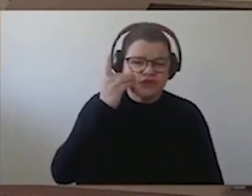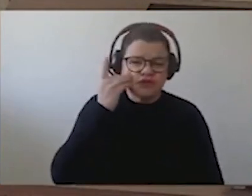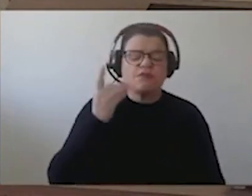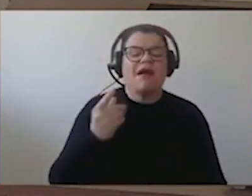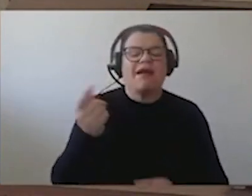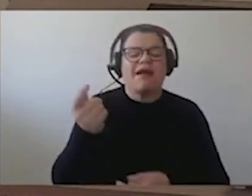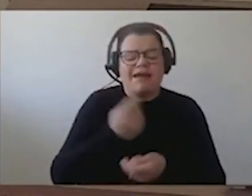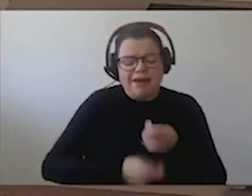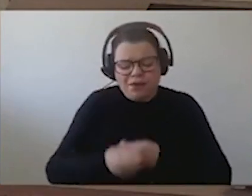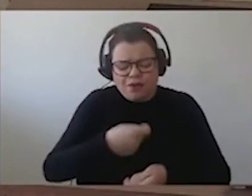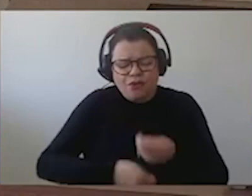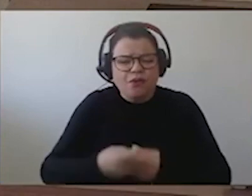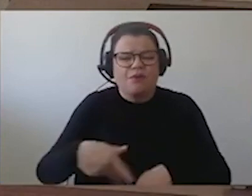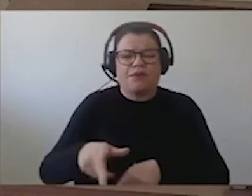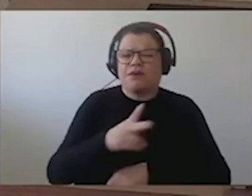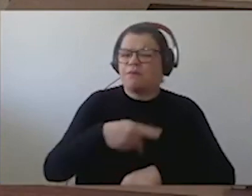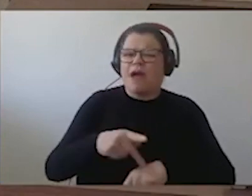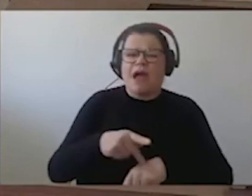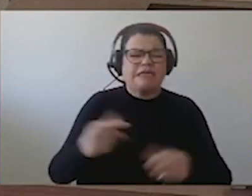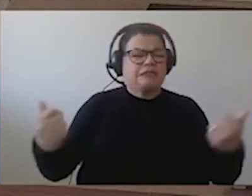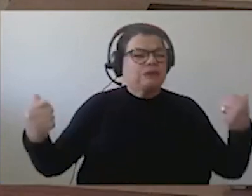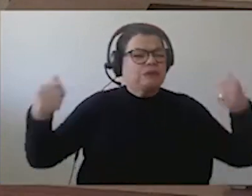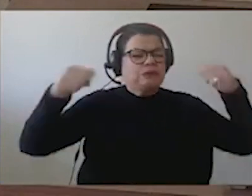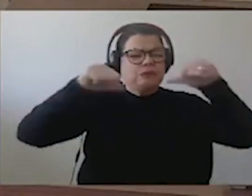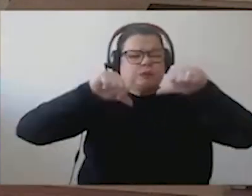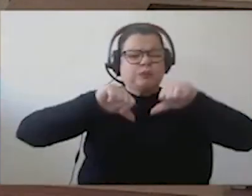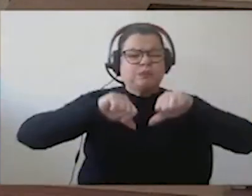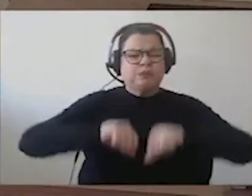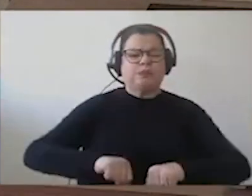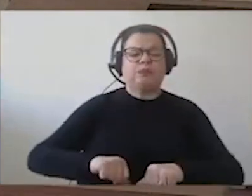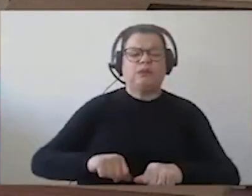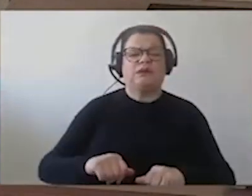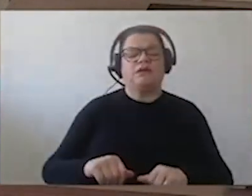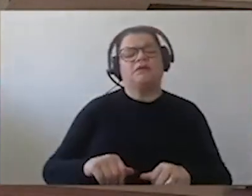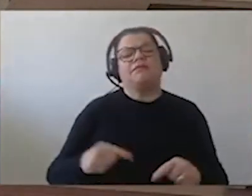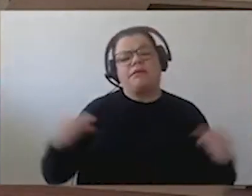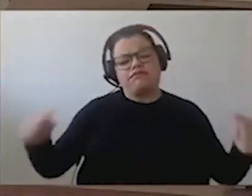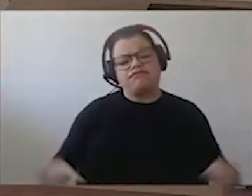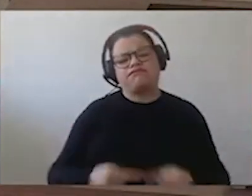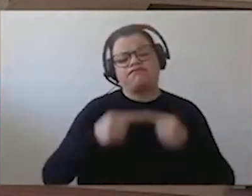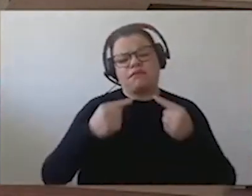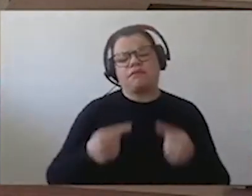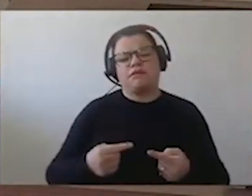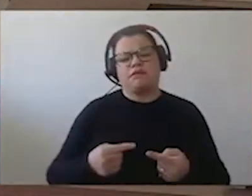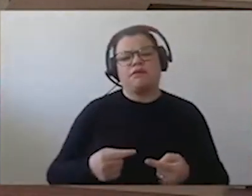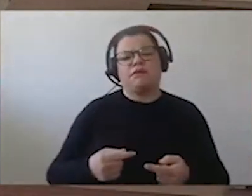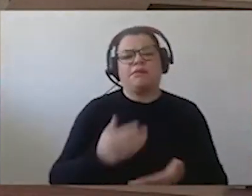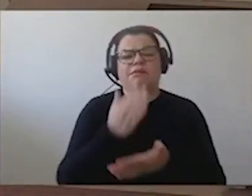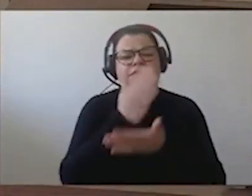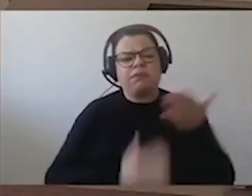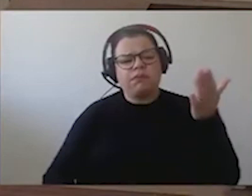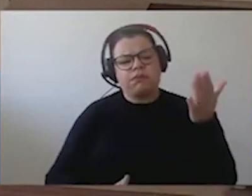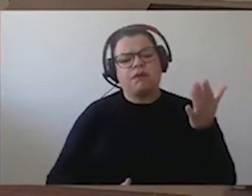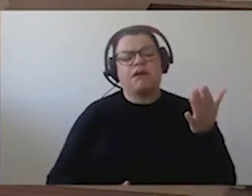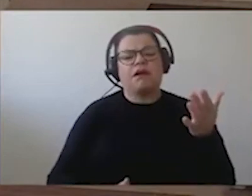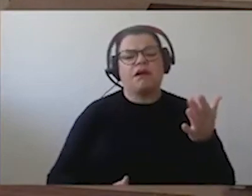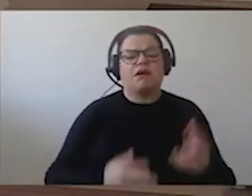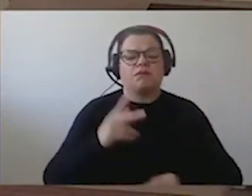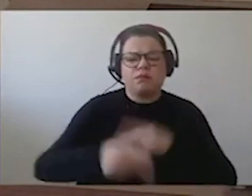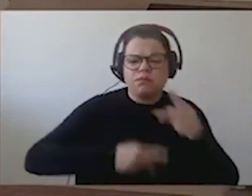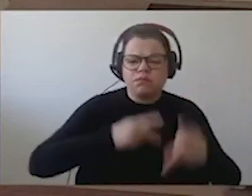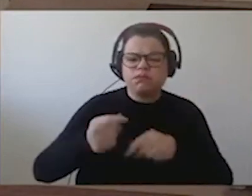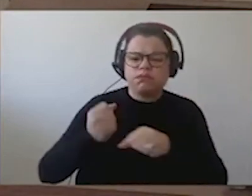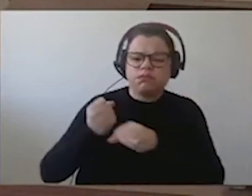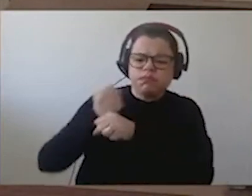estava muito ruim, o que culminou também com a desaprovação popular, a pressão, né, sobre o